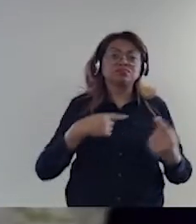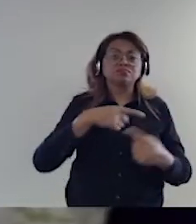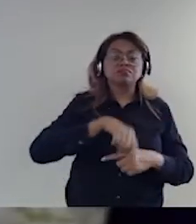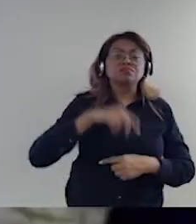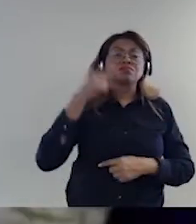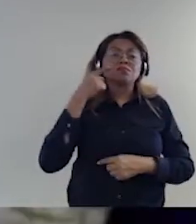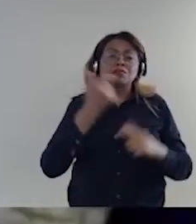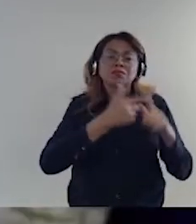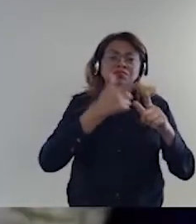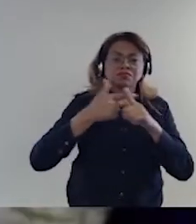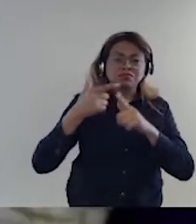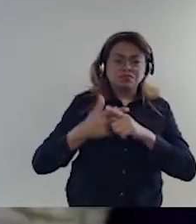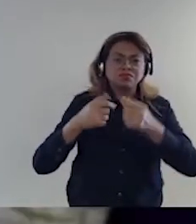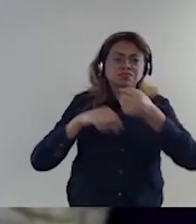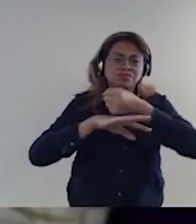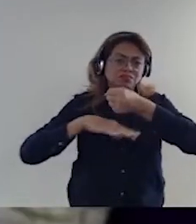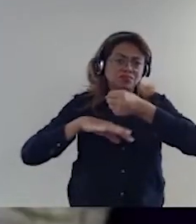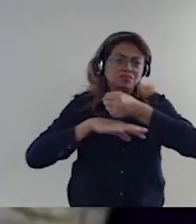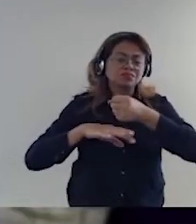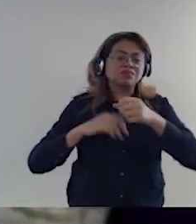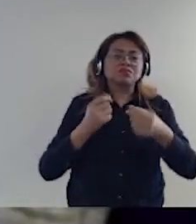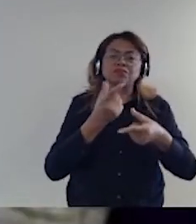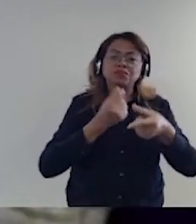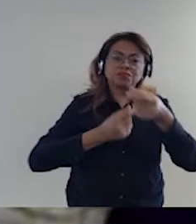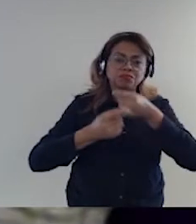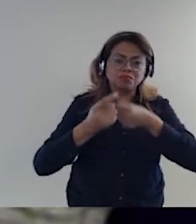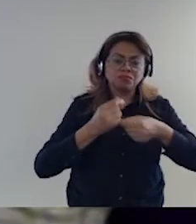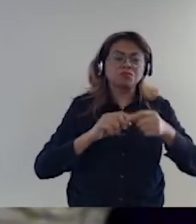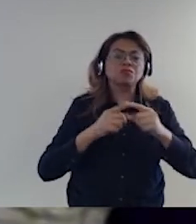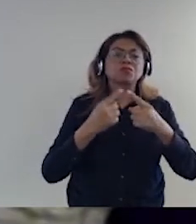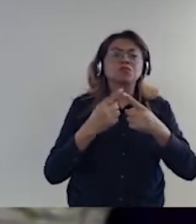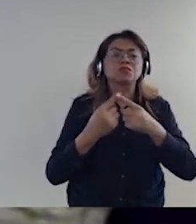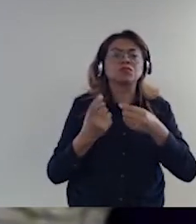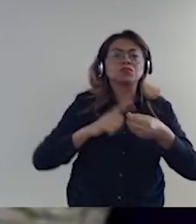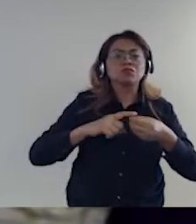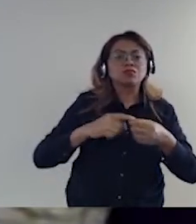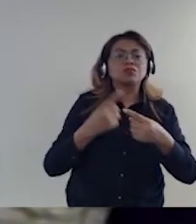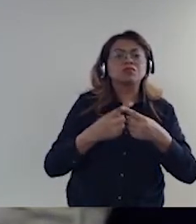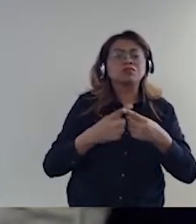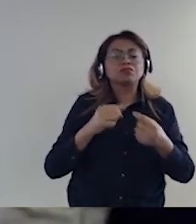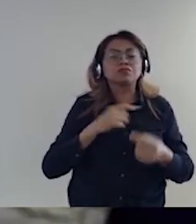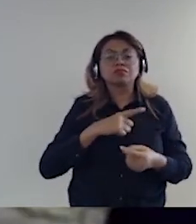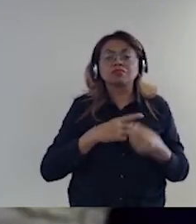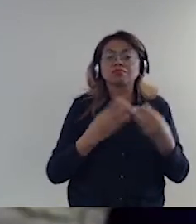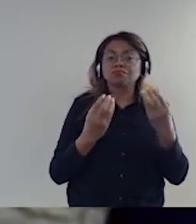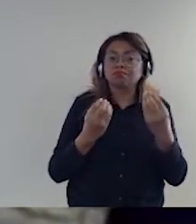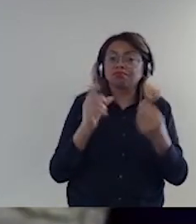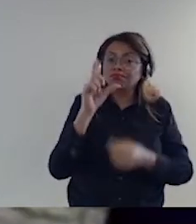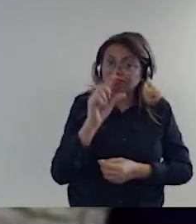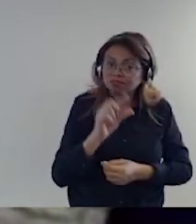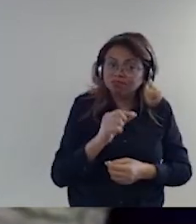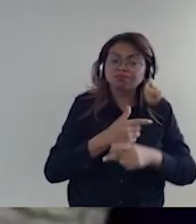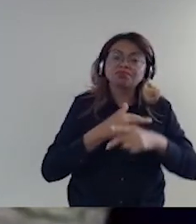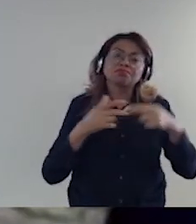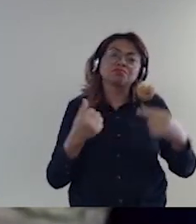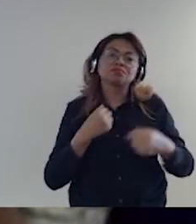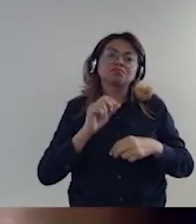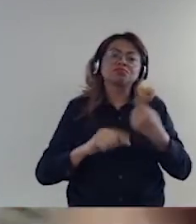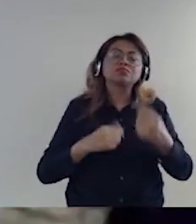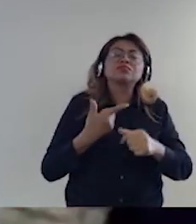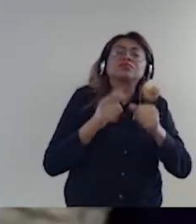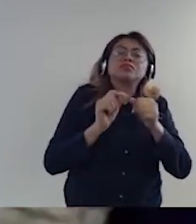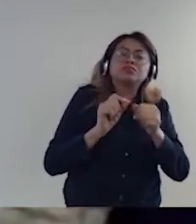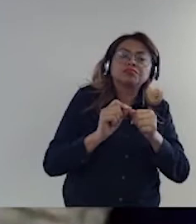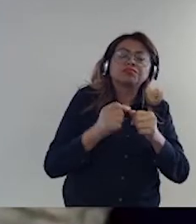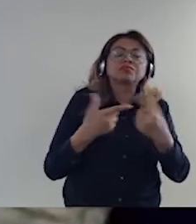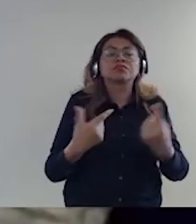de problemas estruturais nas economias, relativamente aos quais depois temos poucos instrumentos de reação e, para além de termos